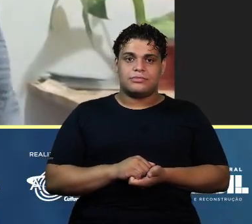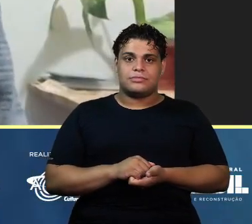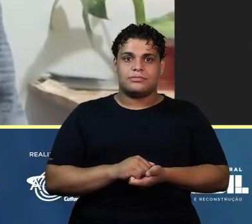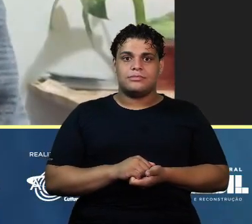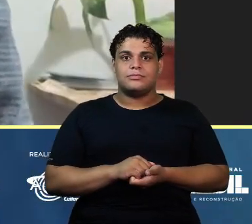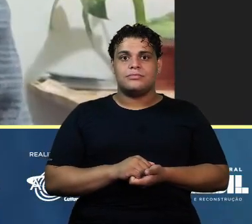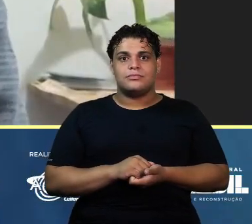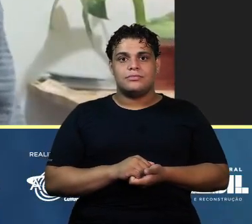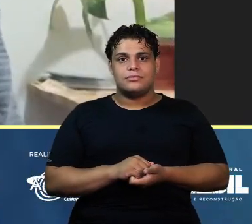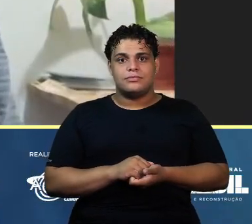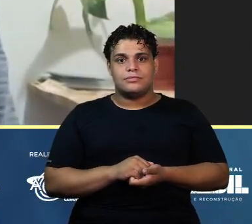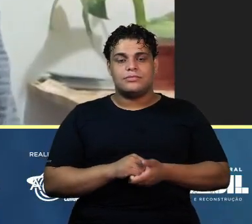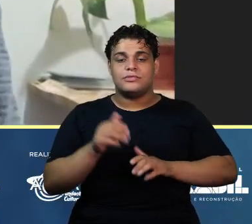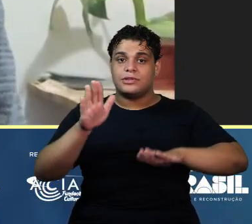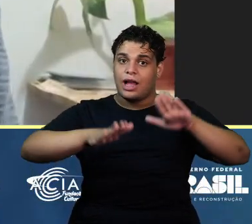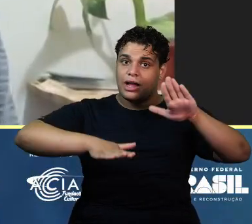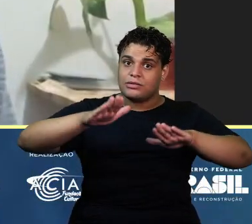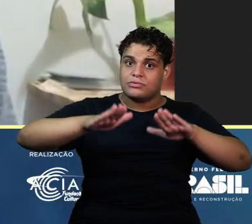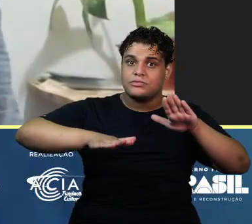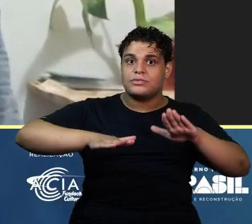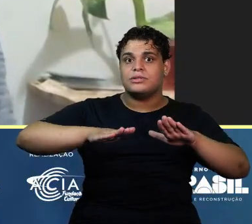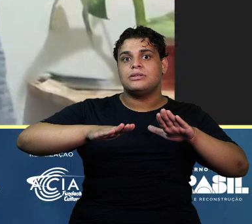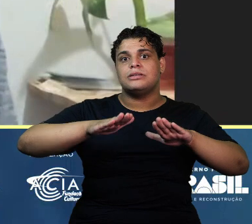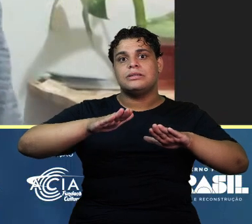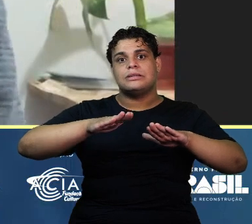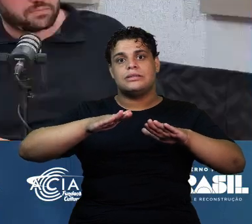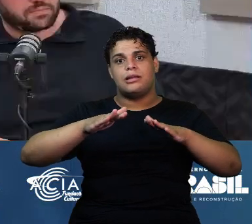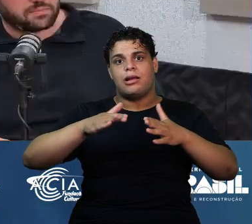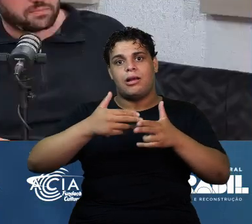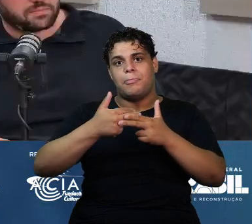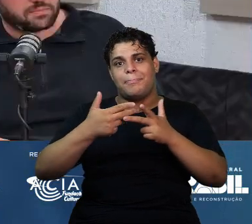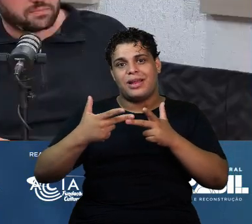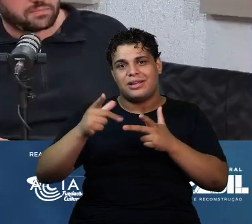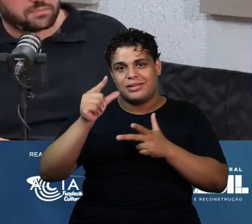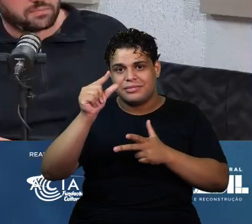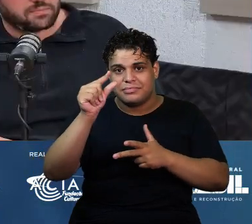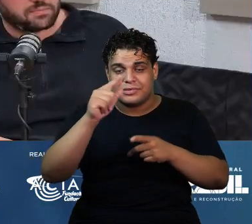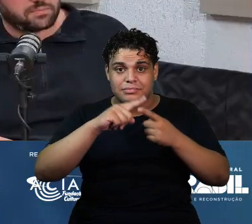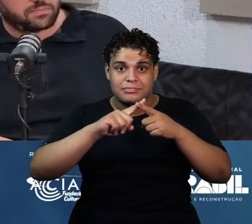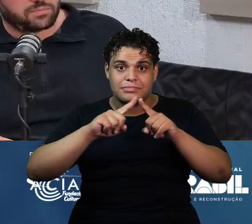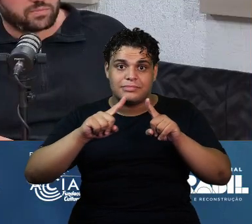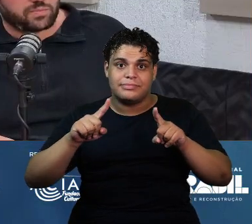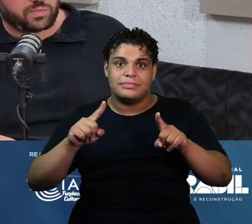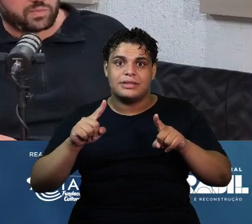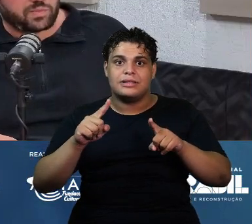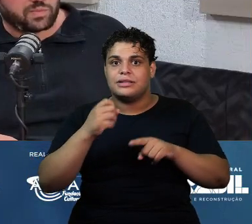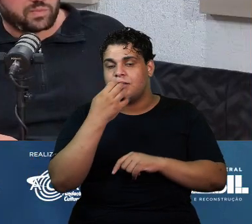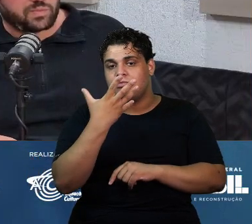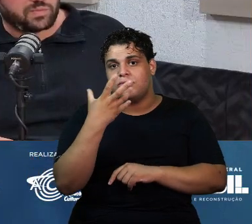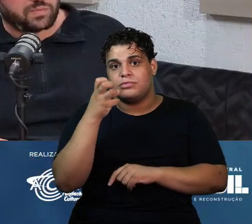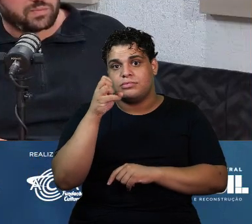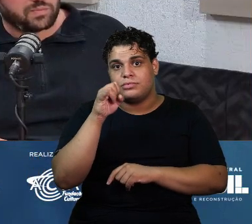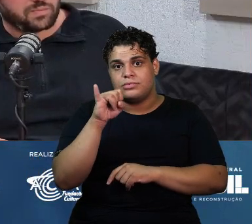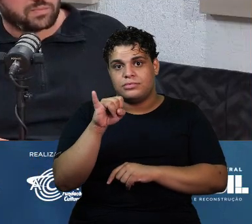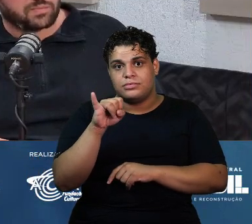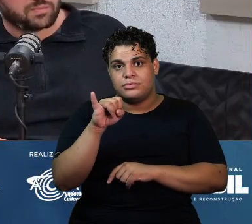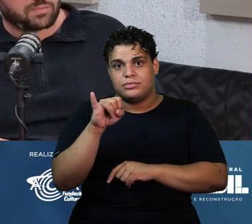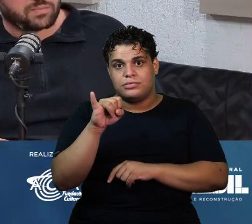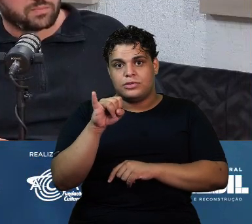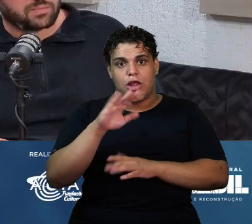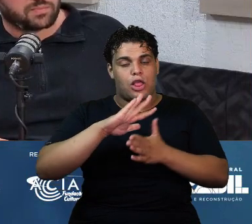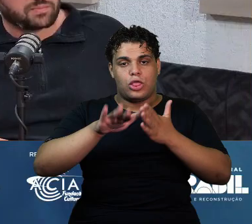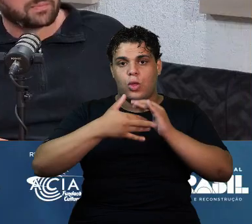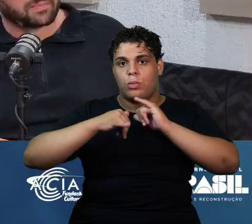Então, Sim. são práticas que às vezes parece que são pequenas, mas, por exemplo, Seria ótimo se todo mundo fosse no mercado com uma